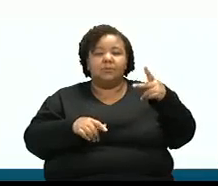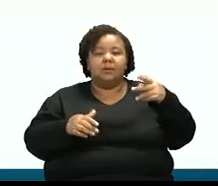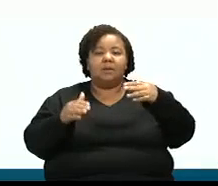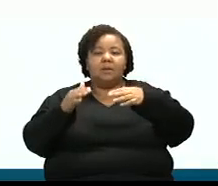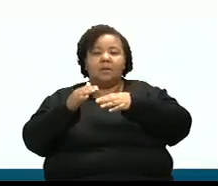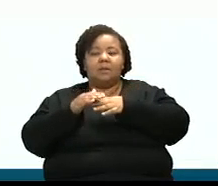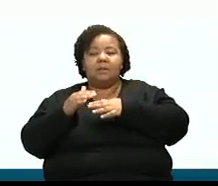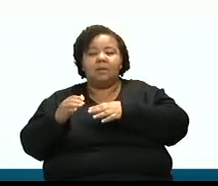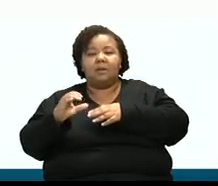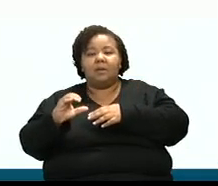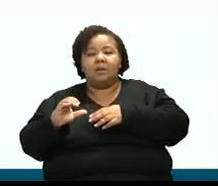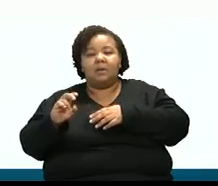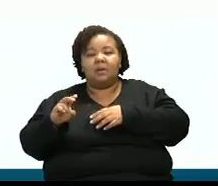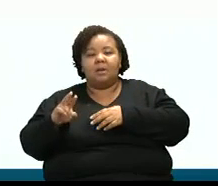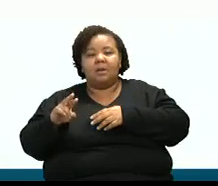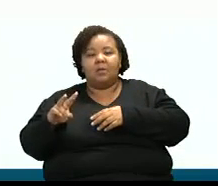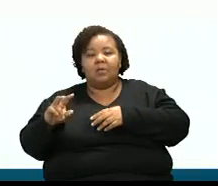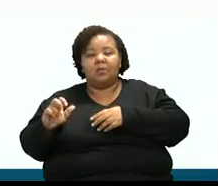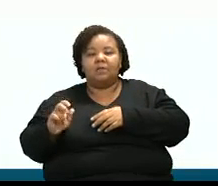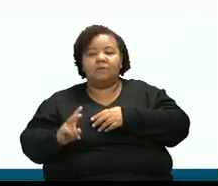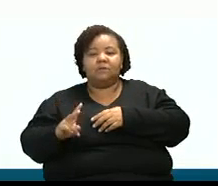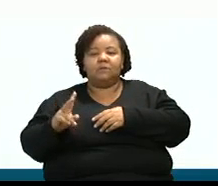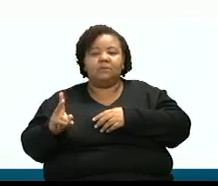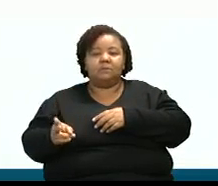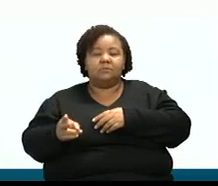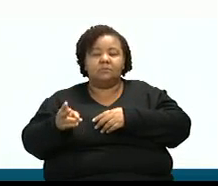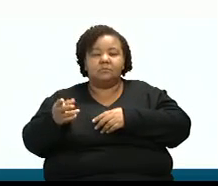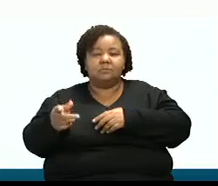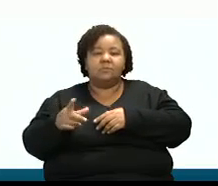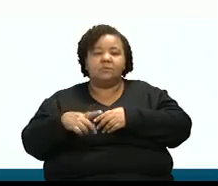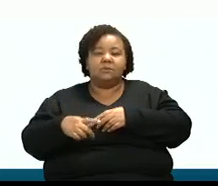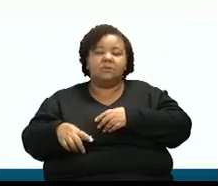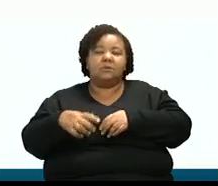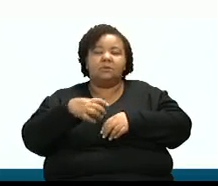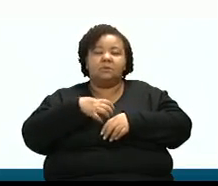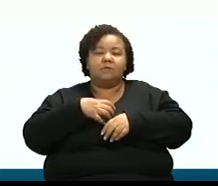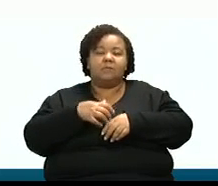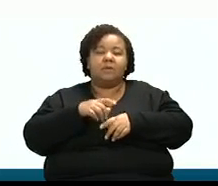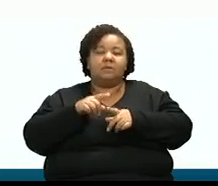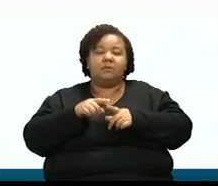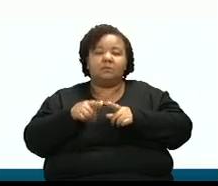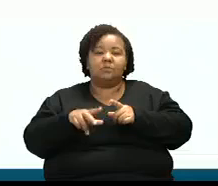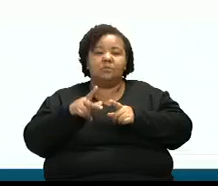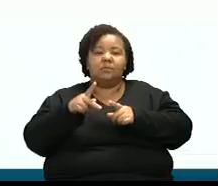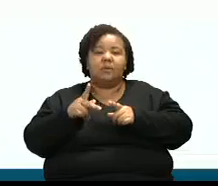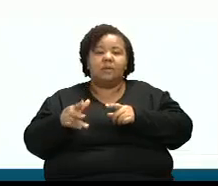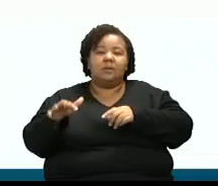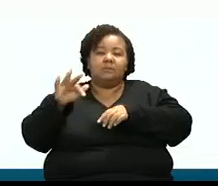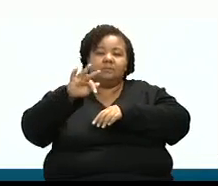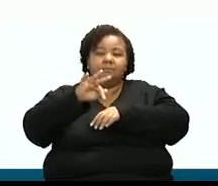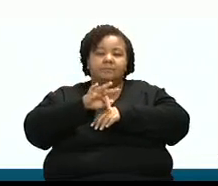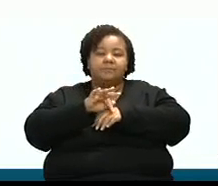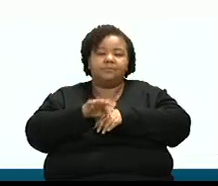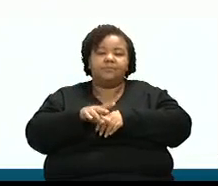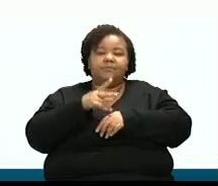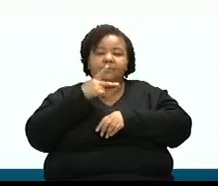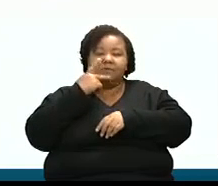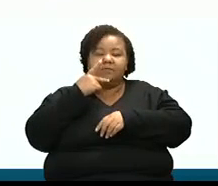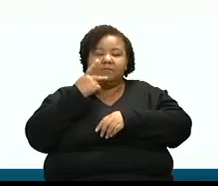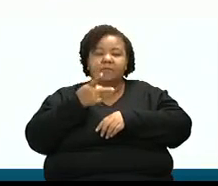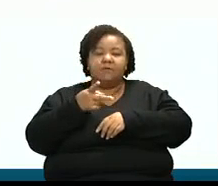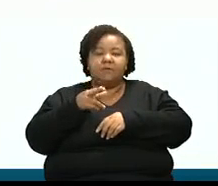ela é sempre constante, porque a curva tem um formato circular e o P é o seu centro. Então, eu vou dizer que o raio